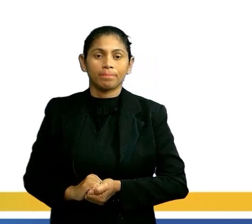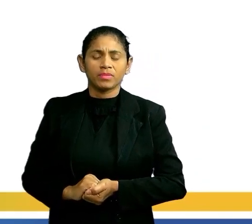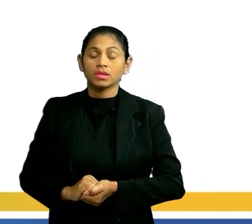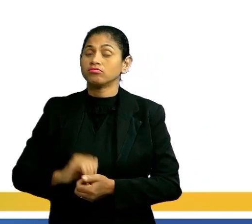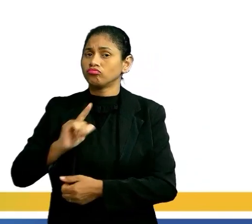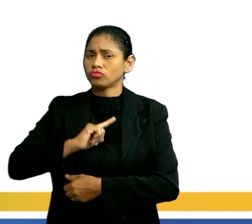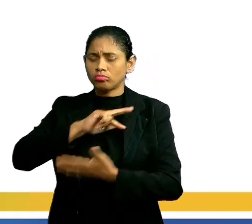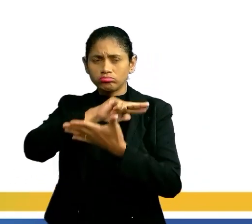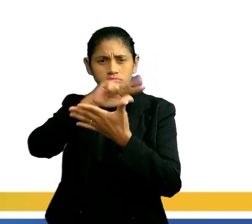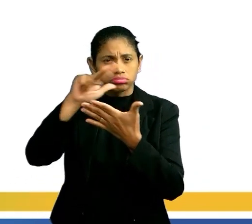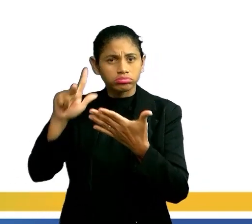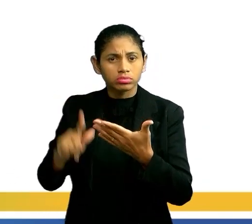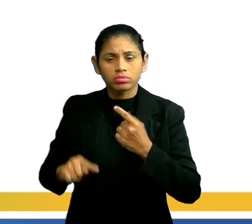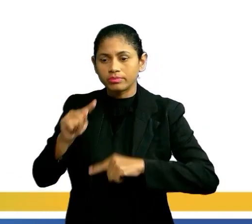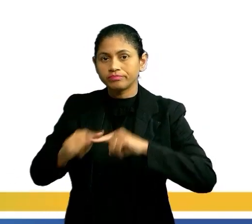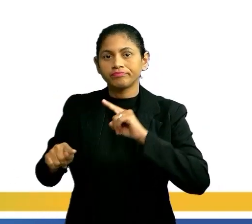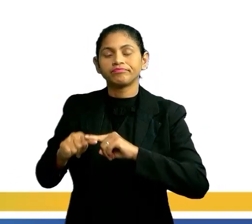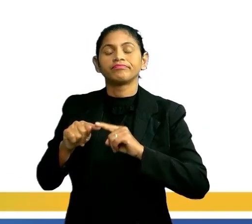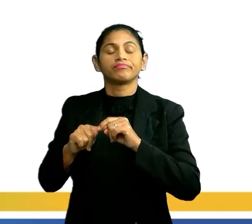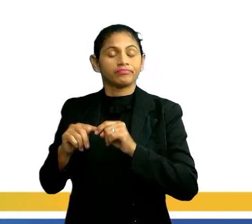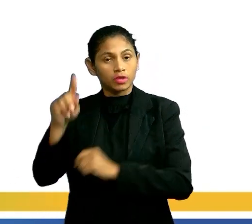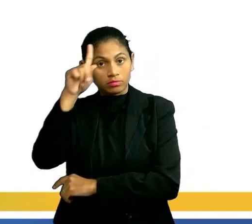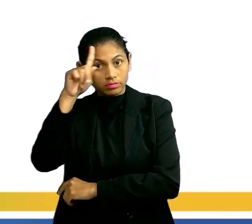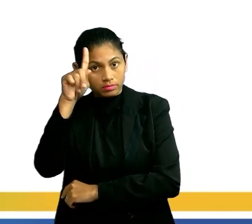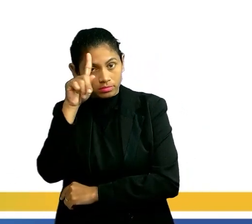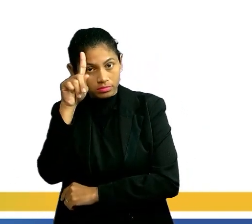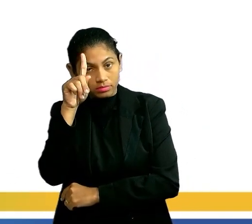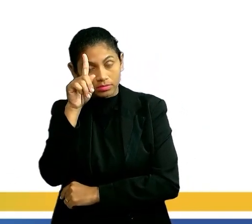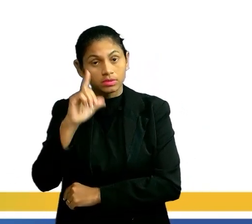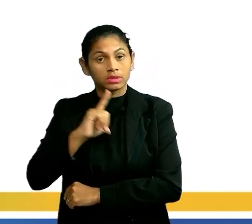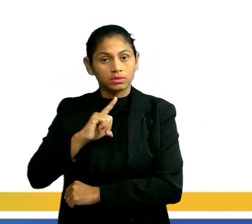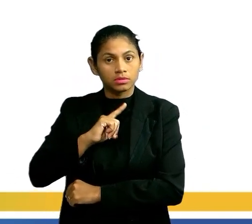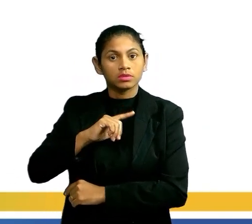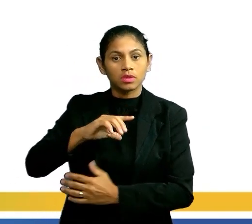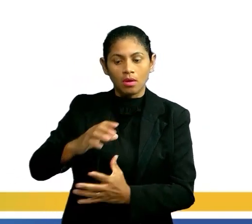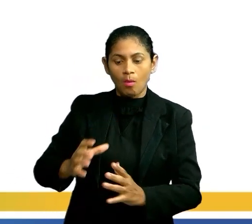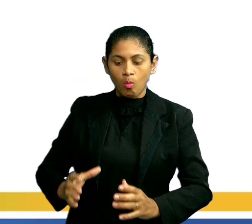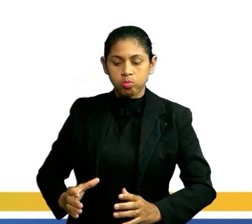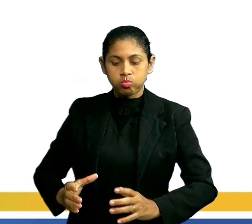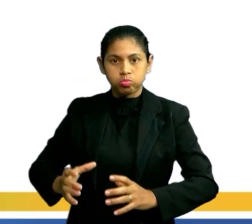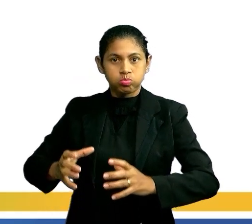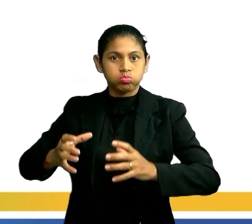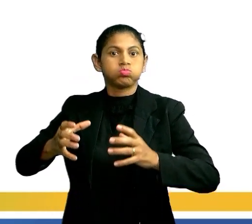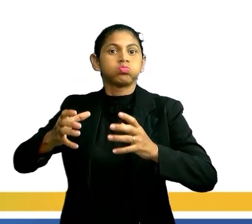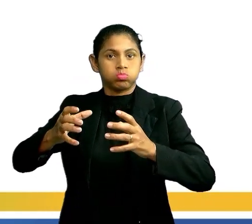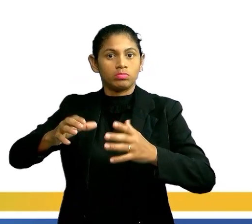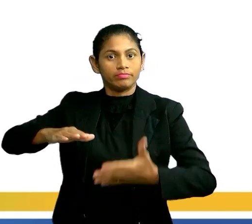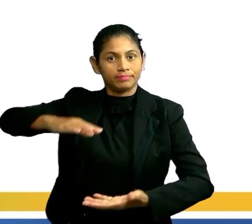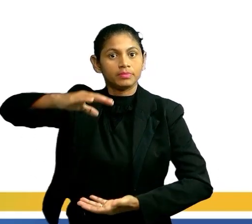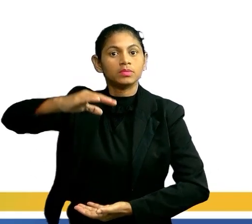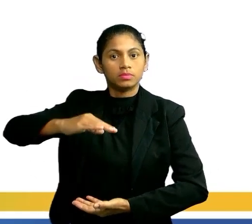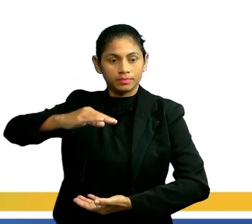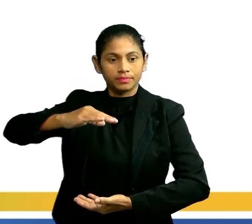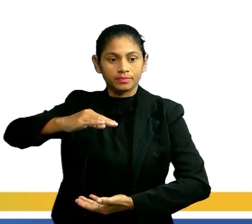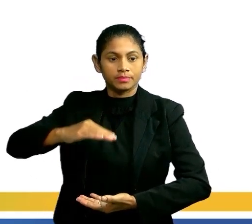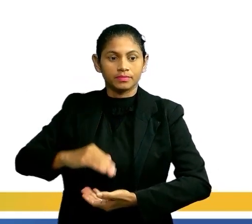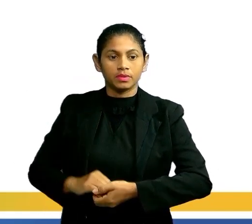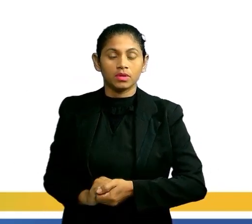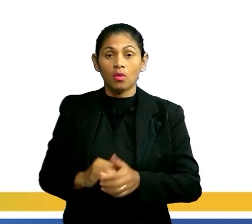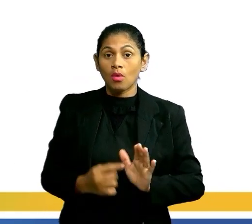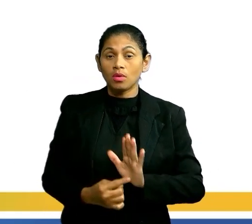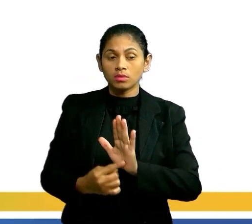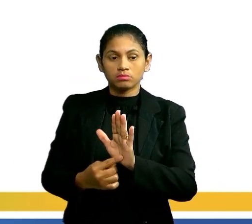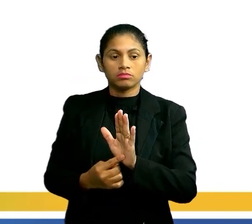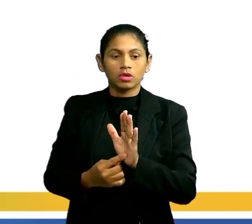vários objetos no nosso cotidiano com formato de cilindro, deu para perceber? Então a gente está hoje, ó, rodeado de